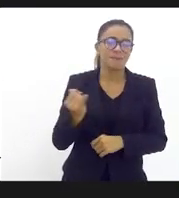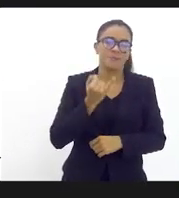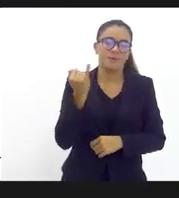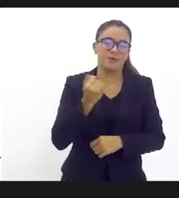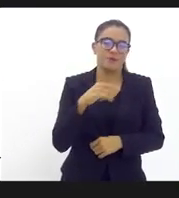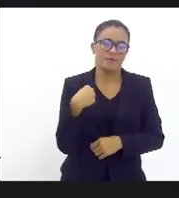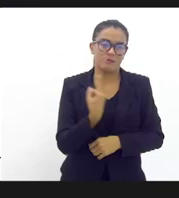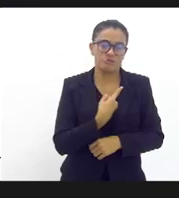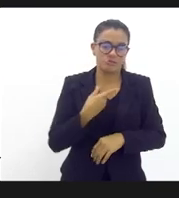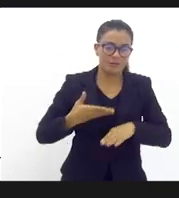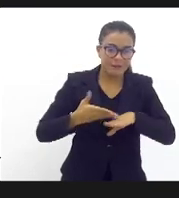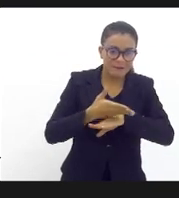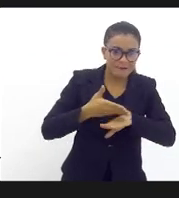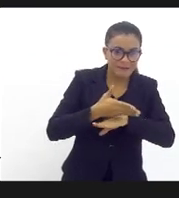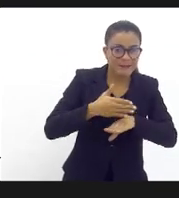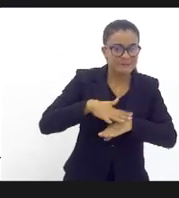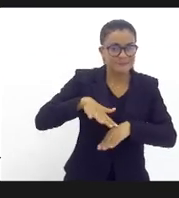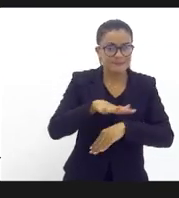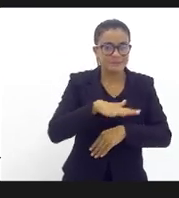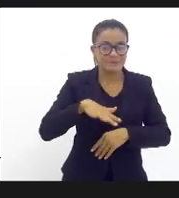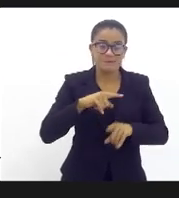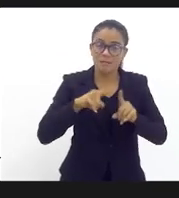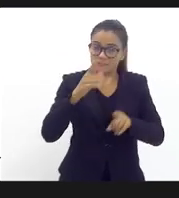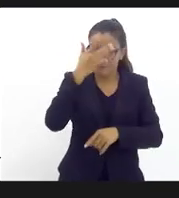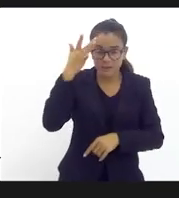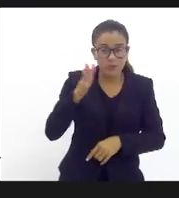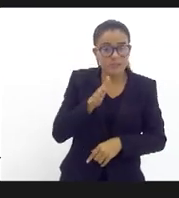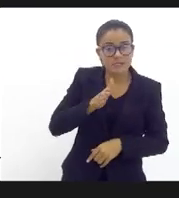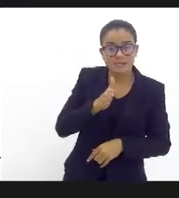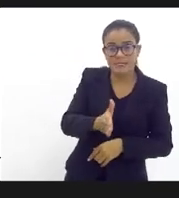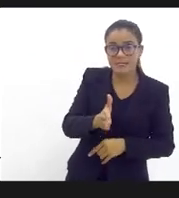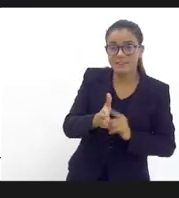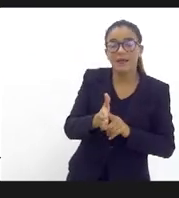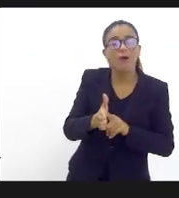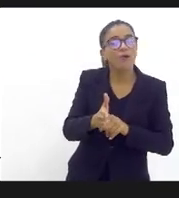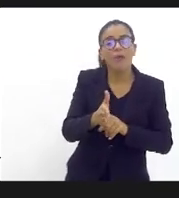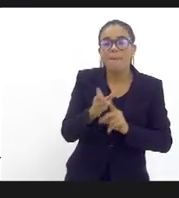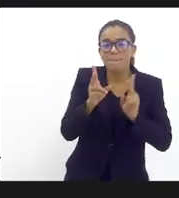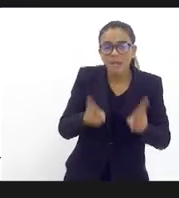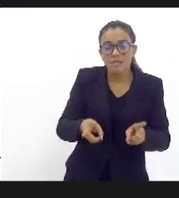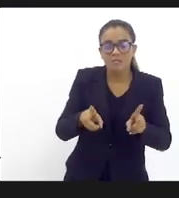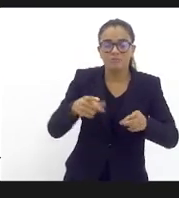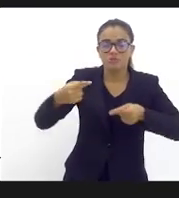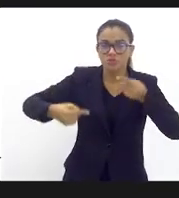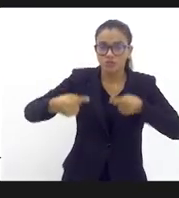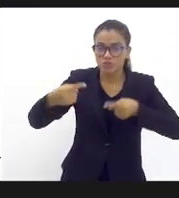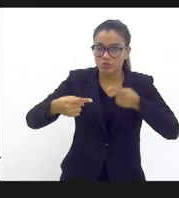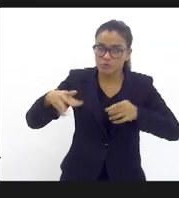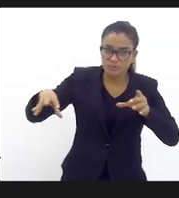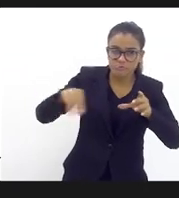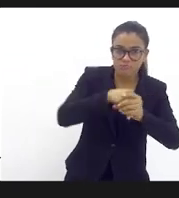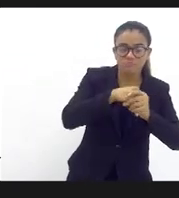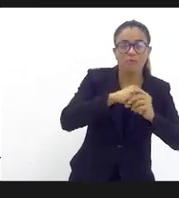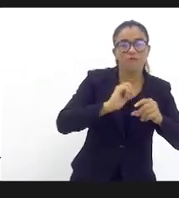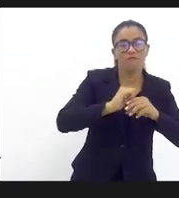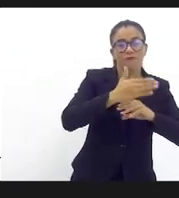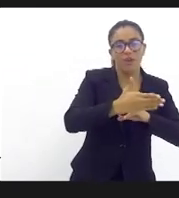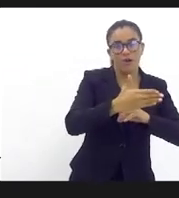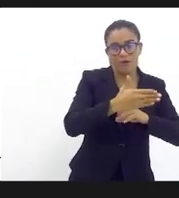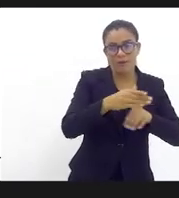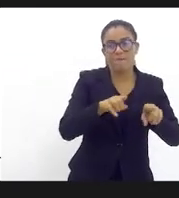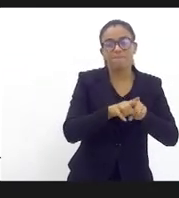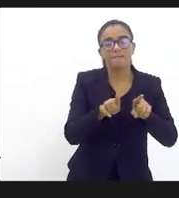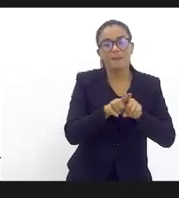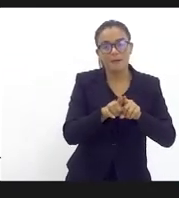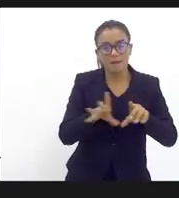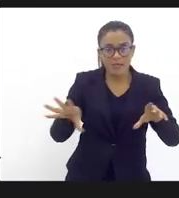estar tendo esse espaço, mas é muito importante que pessoas cis levem esse mesmo discurso que está acontecendo aqui dentro para o lado de fora,